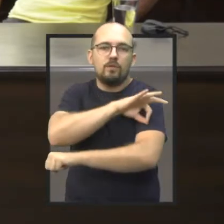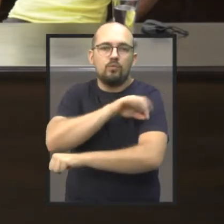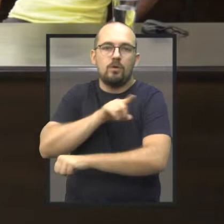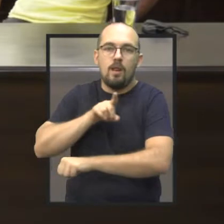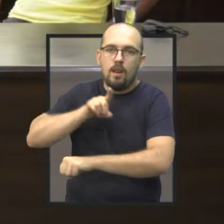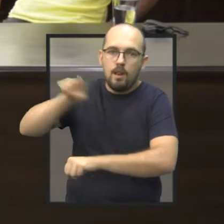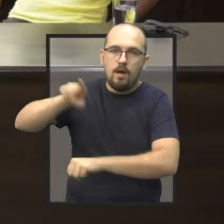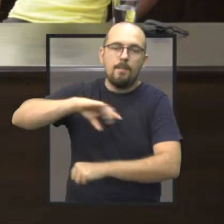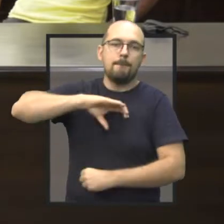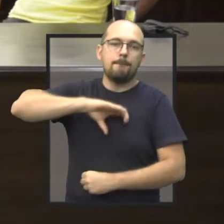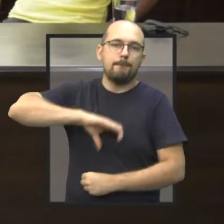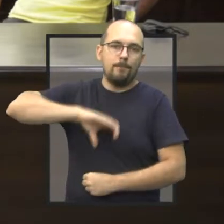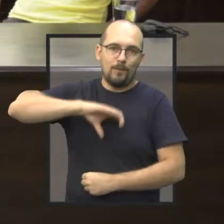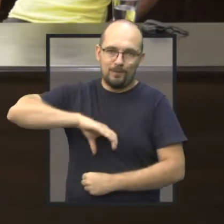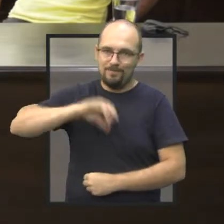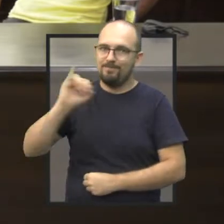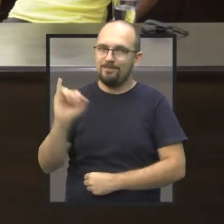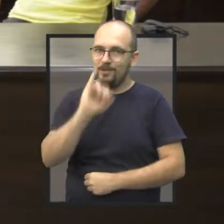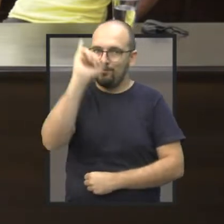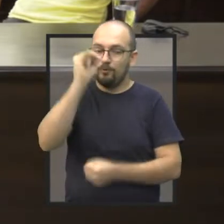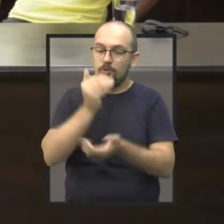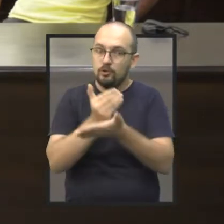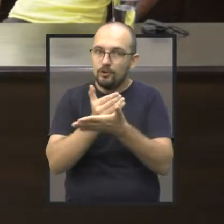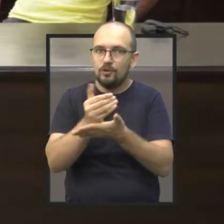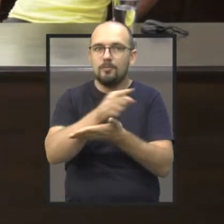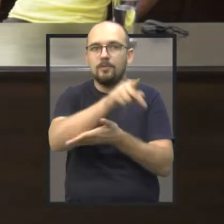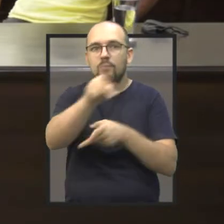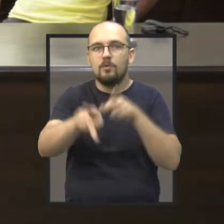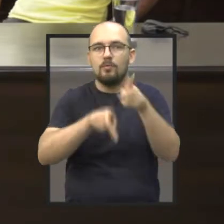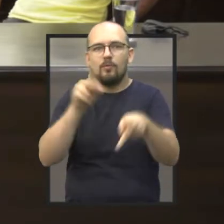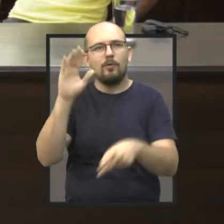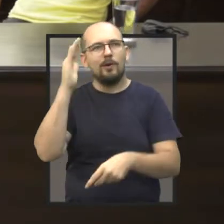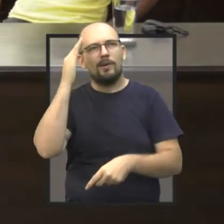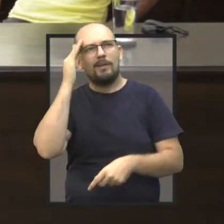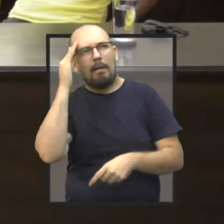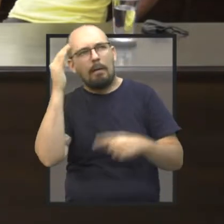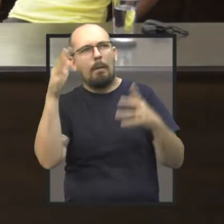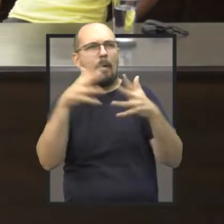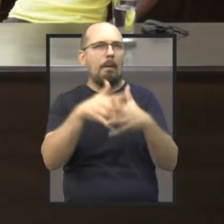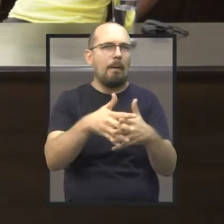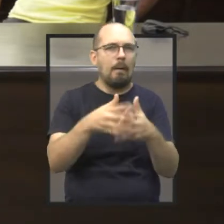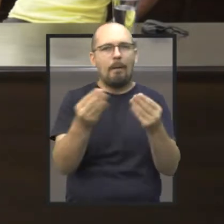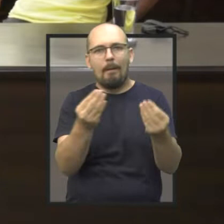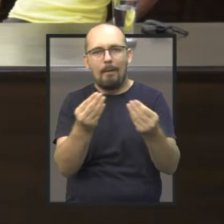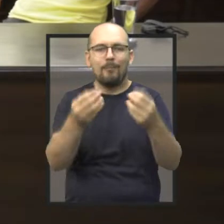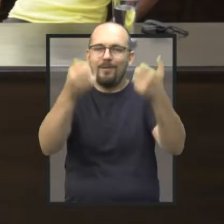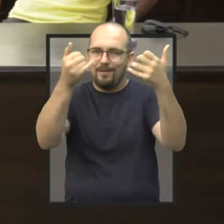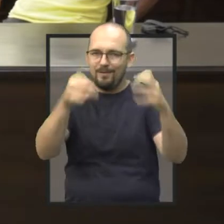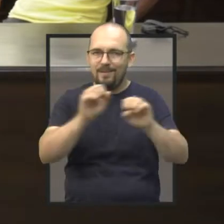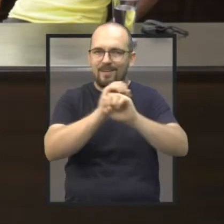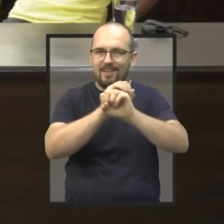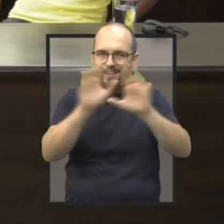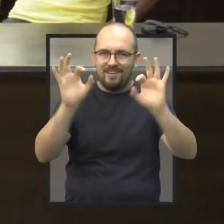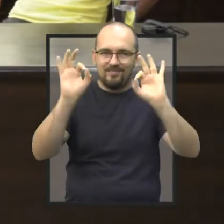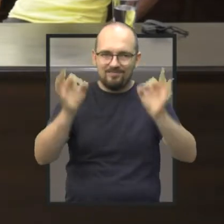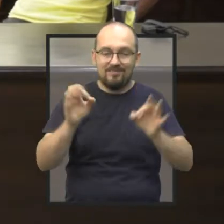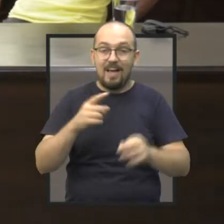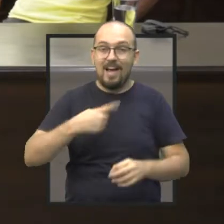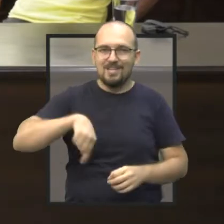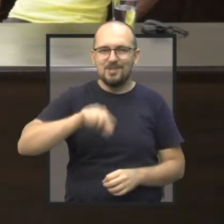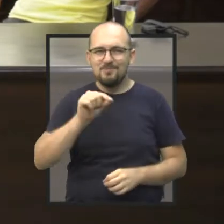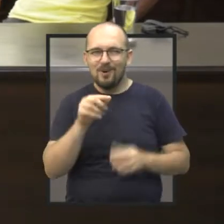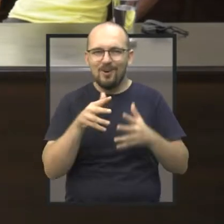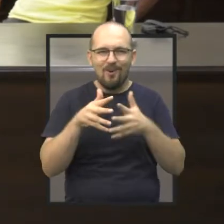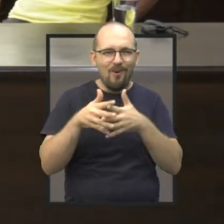Potunduva. É importante a gente já pontuar isso no início para o pessoal de casa não estranhar. Bom, vereador, a gente fica até, né,